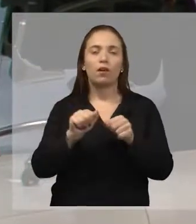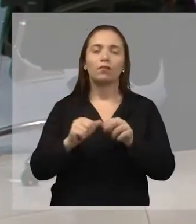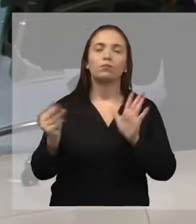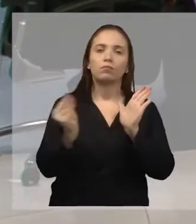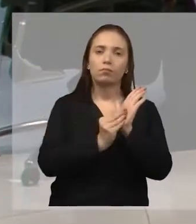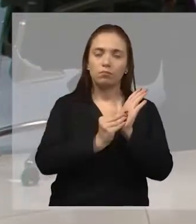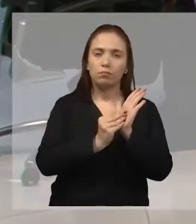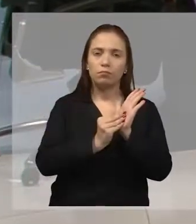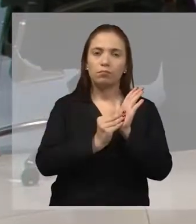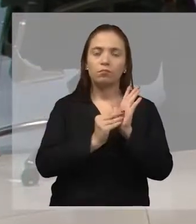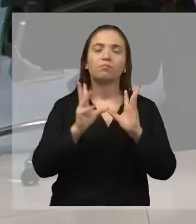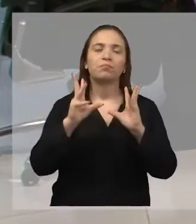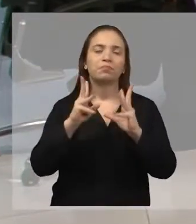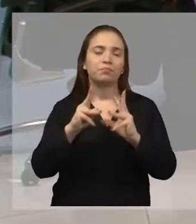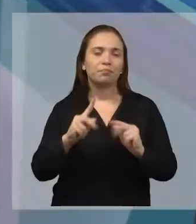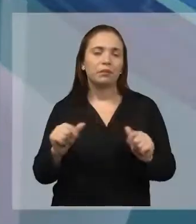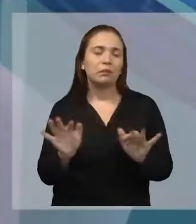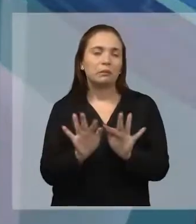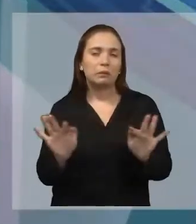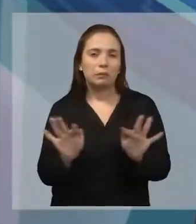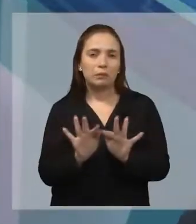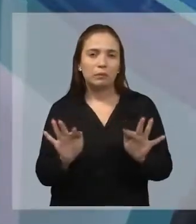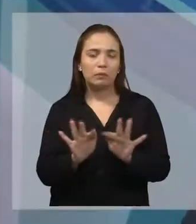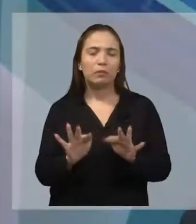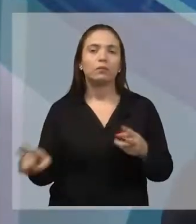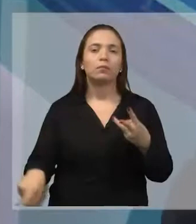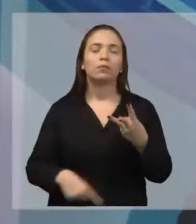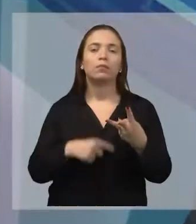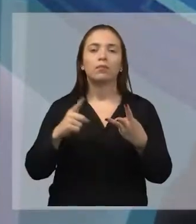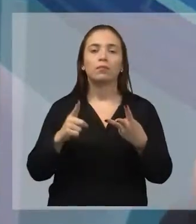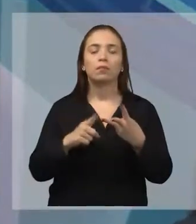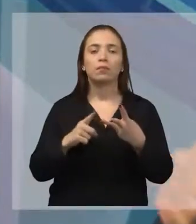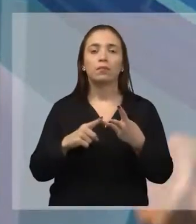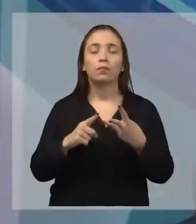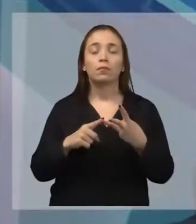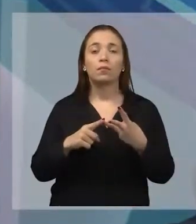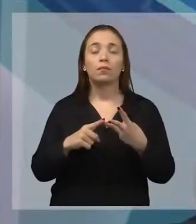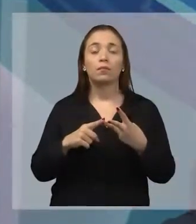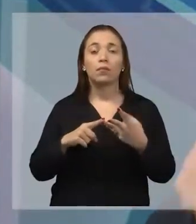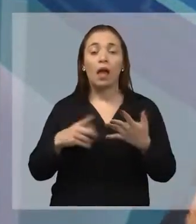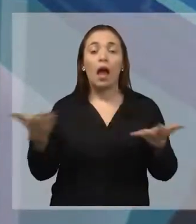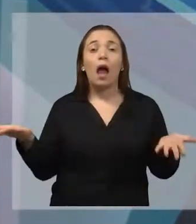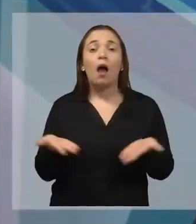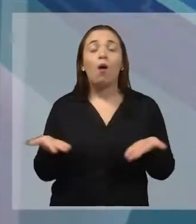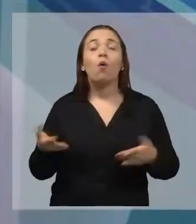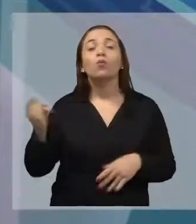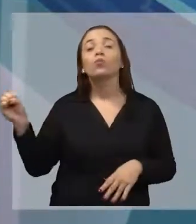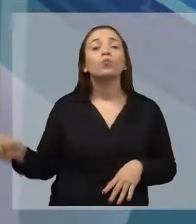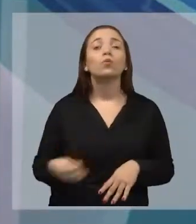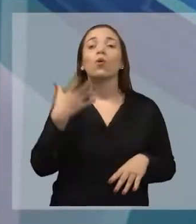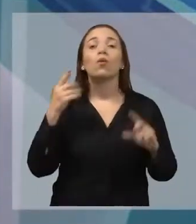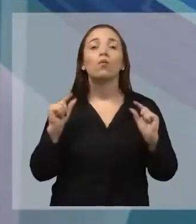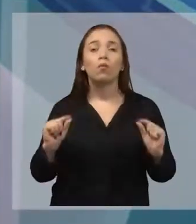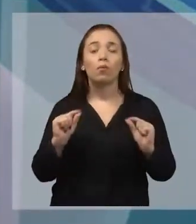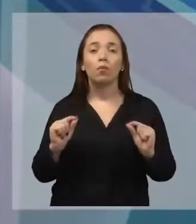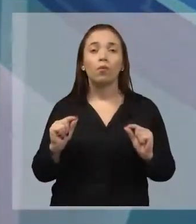do Banco do Nordeste, indicar o diretor-geral do DENOX, enfim, e sucessivamente na Bahia, a